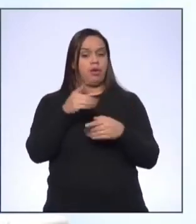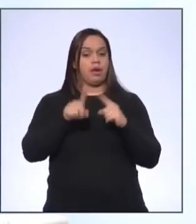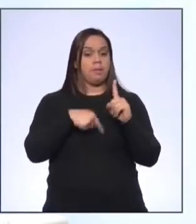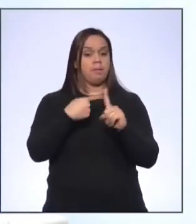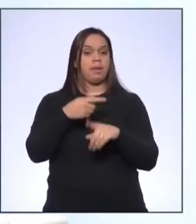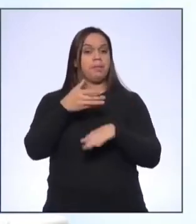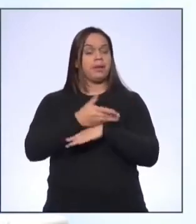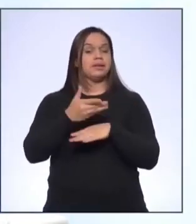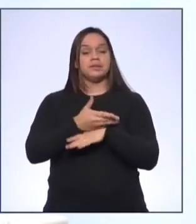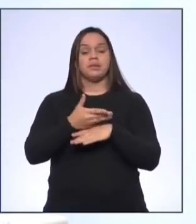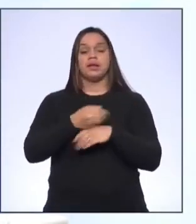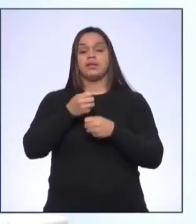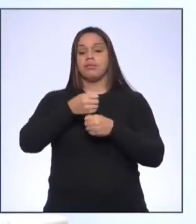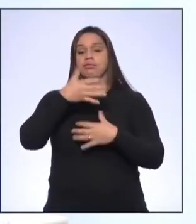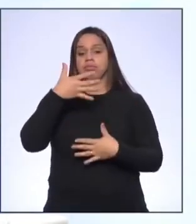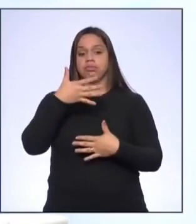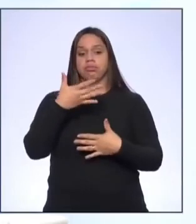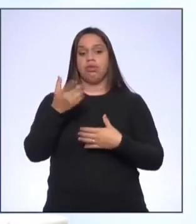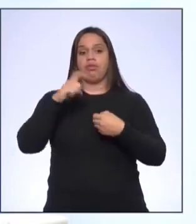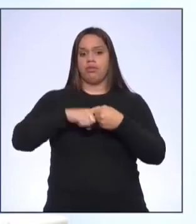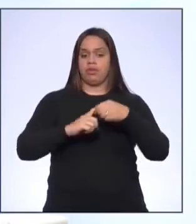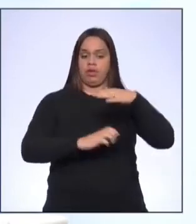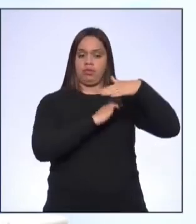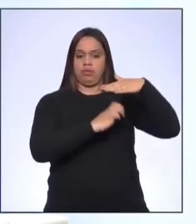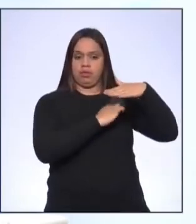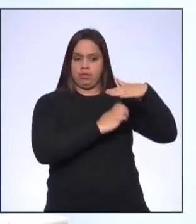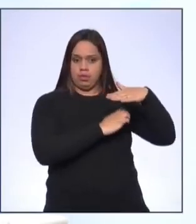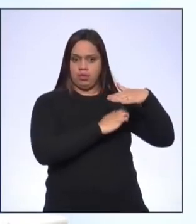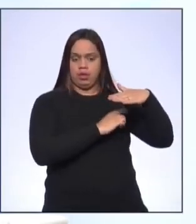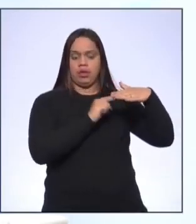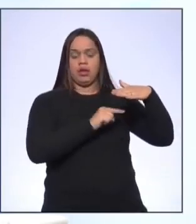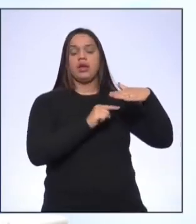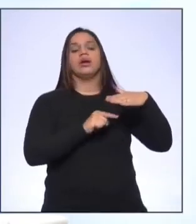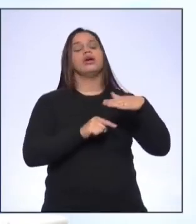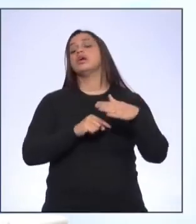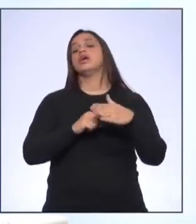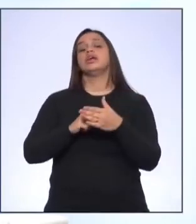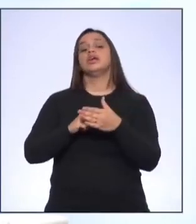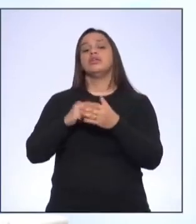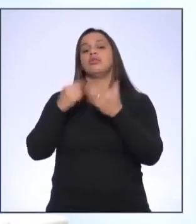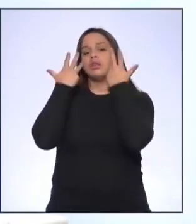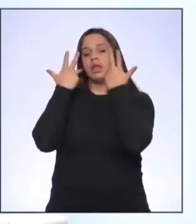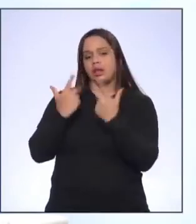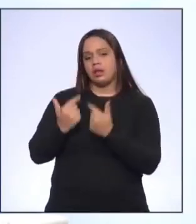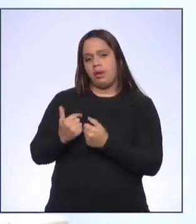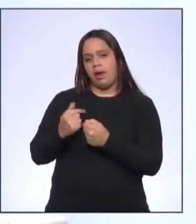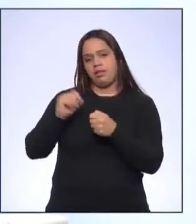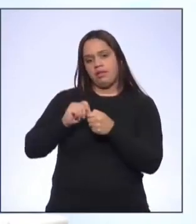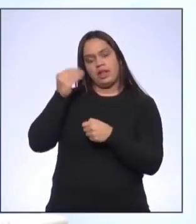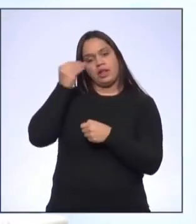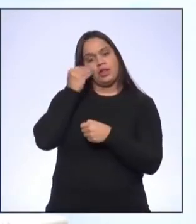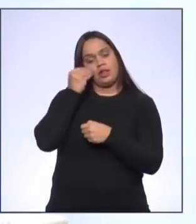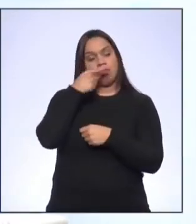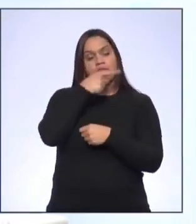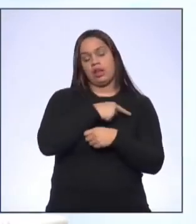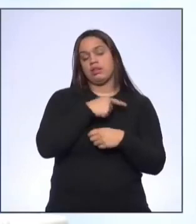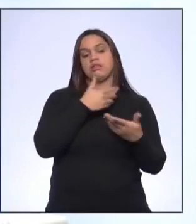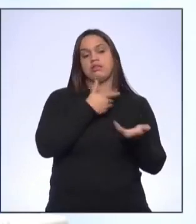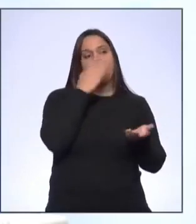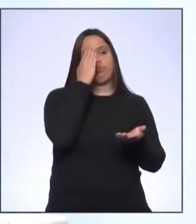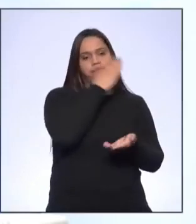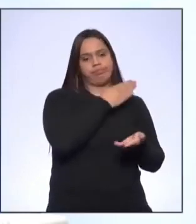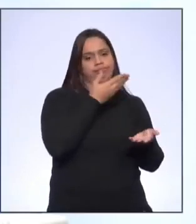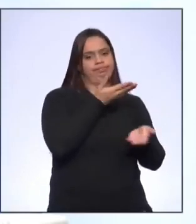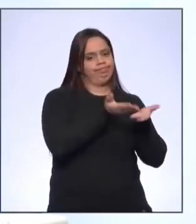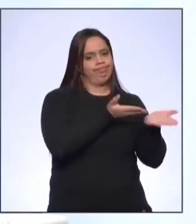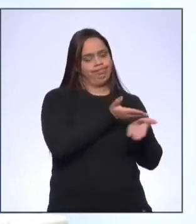chat? Voltando a falar da questão do laboratório Beauty Cosmetics e dos animaizinhos, né, que estão sendo maltratados por eles. Olha só, temos